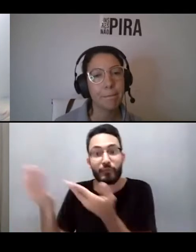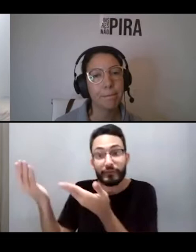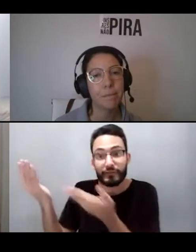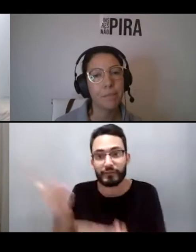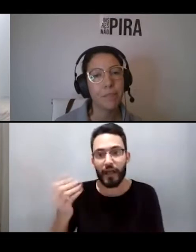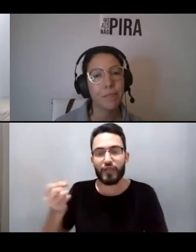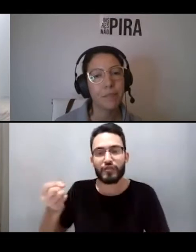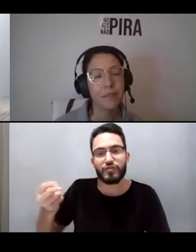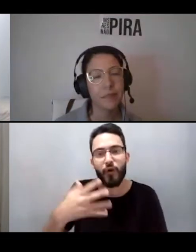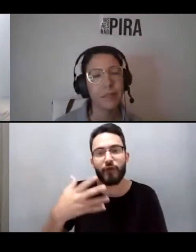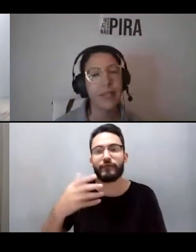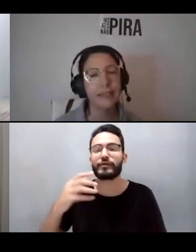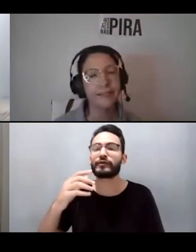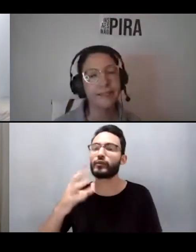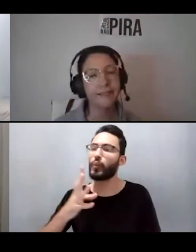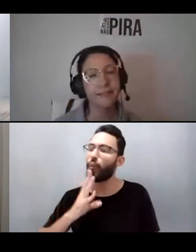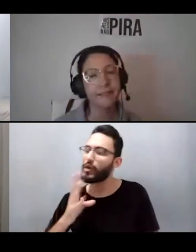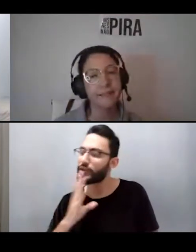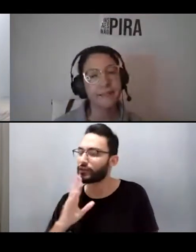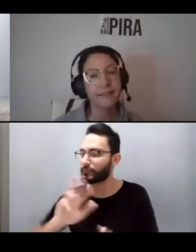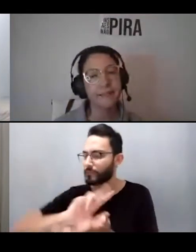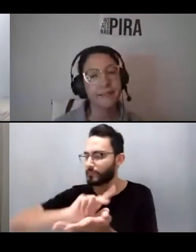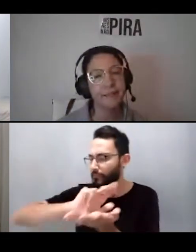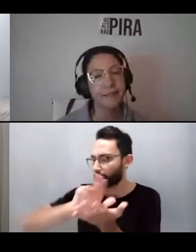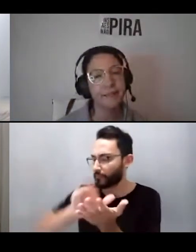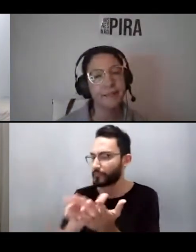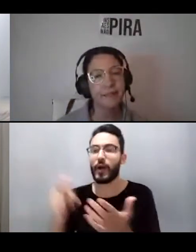novos conhecimentos, né, acessos.